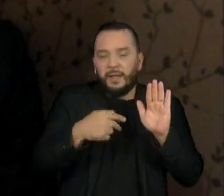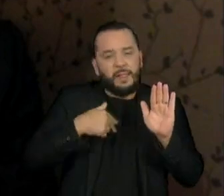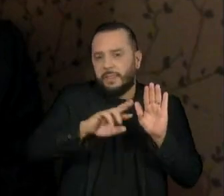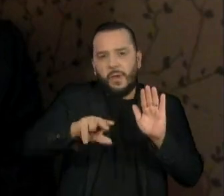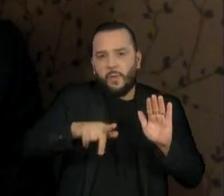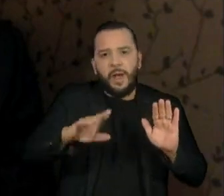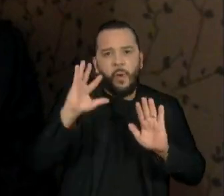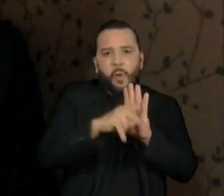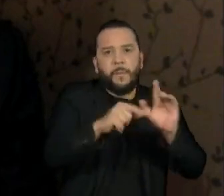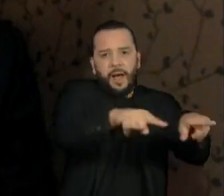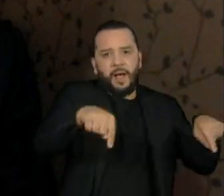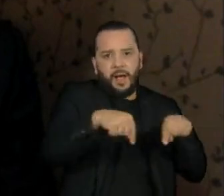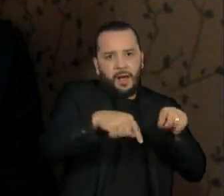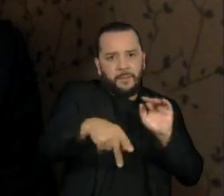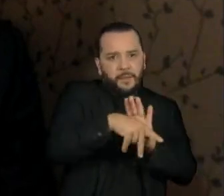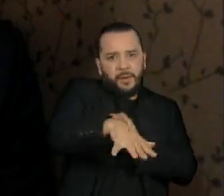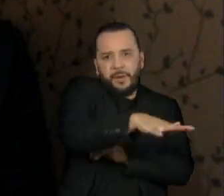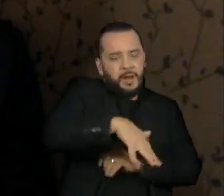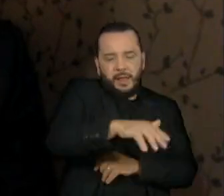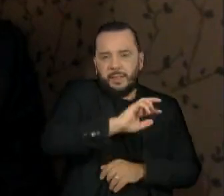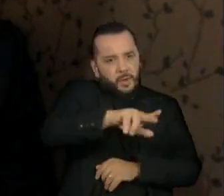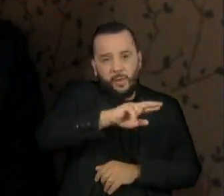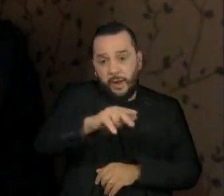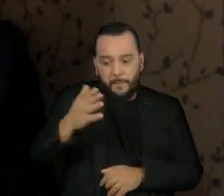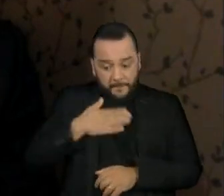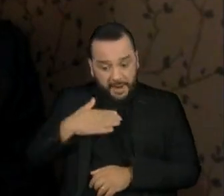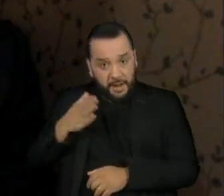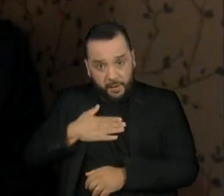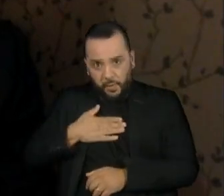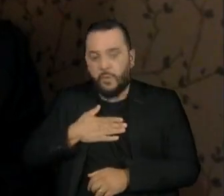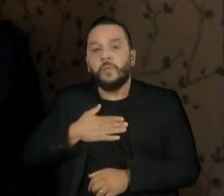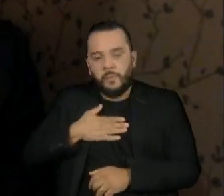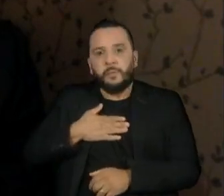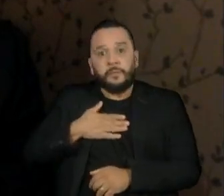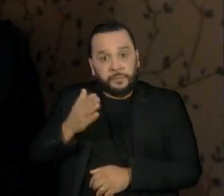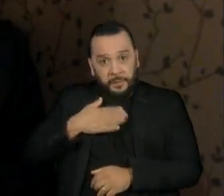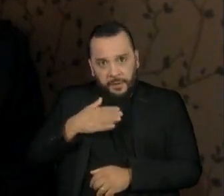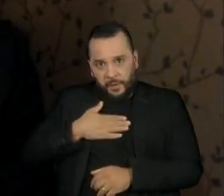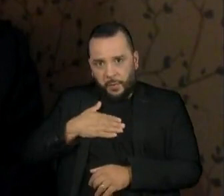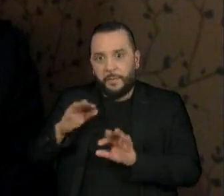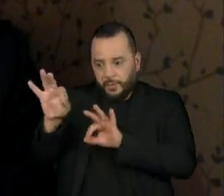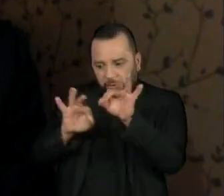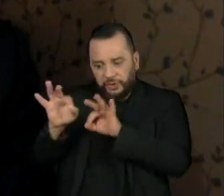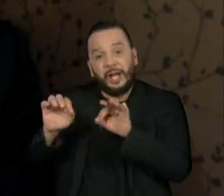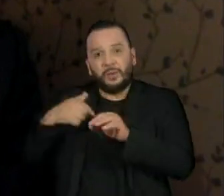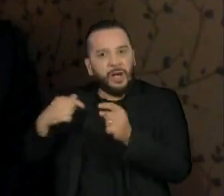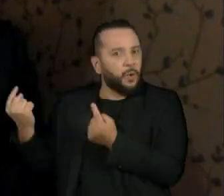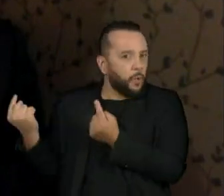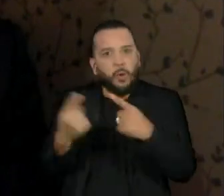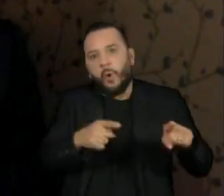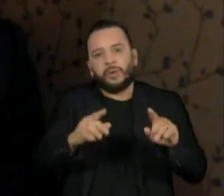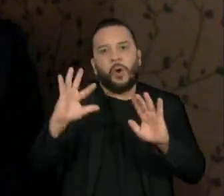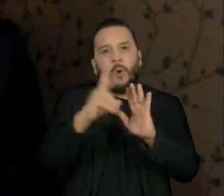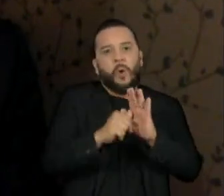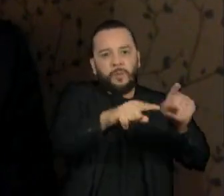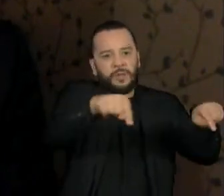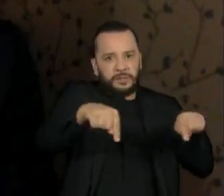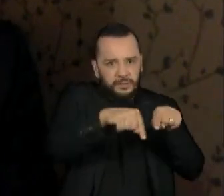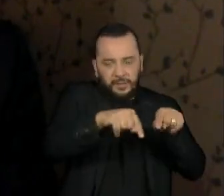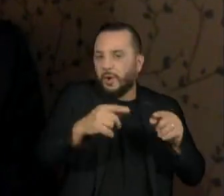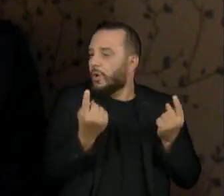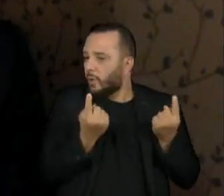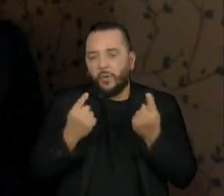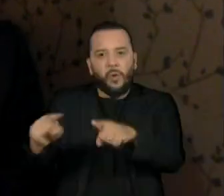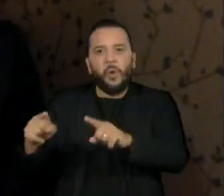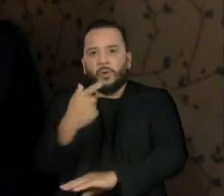do deputado Zé Silva, com o meu relatório, pelo contrário, era o projeto de lei de combater a grilagem, de combater o desmatamento, mas era um projeto de